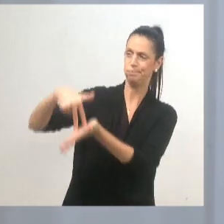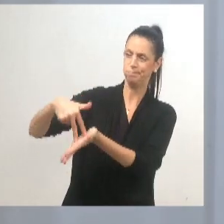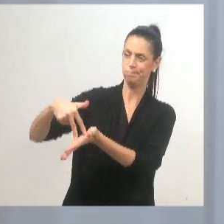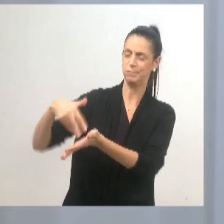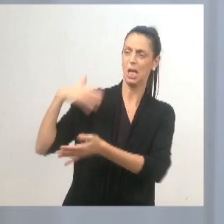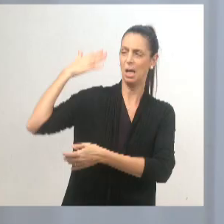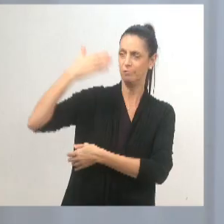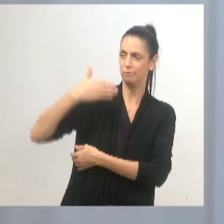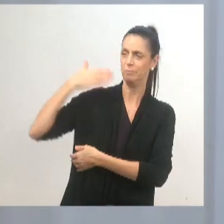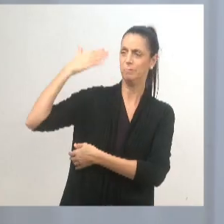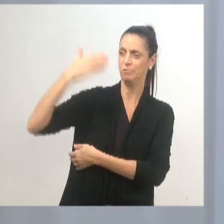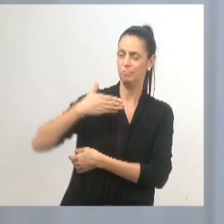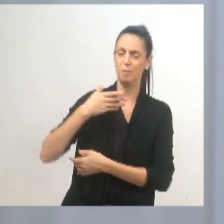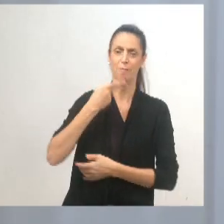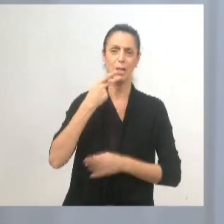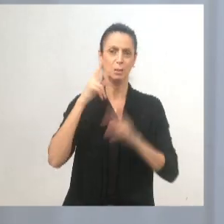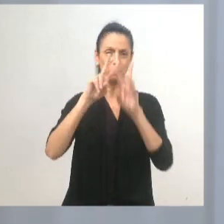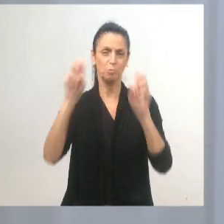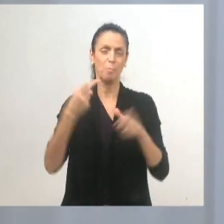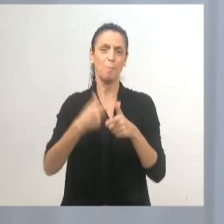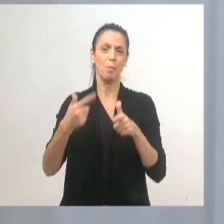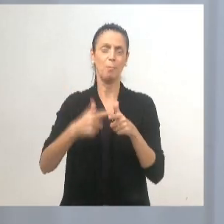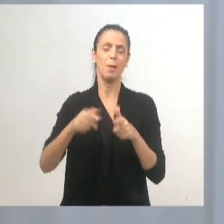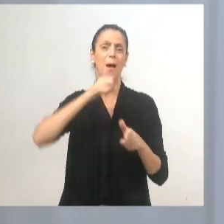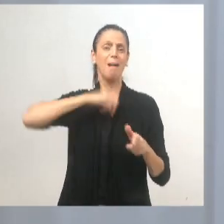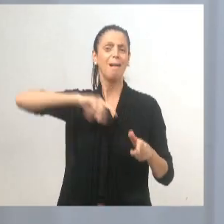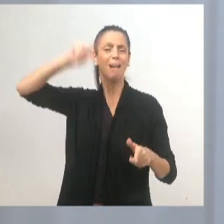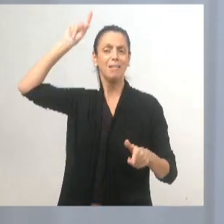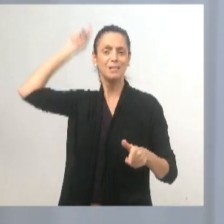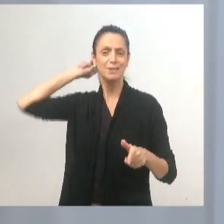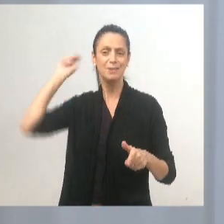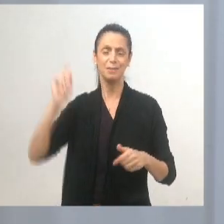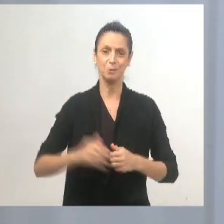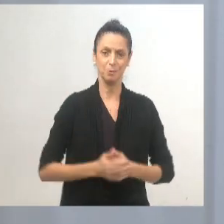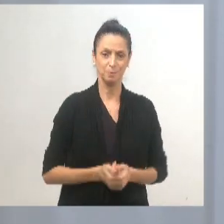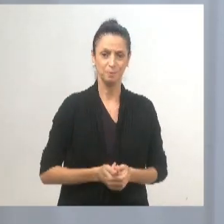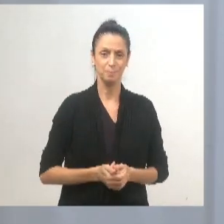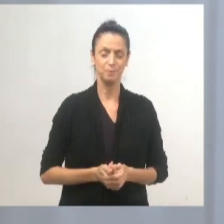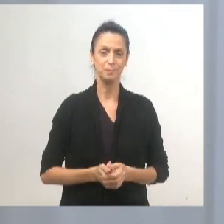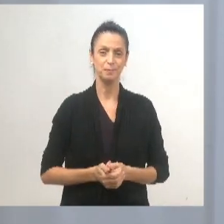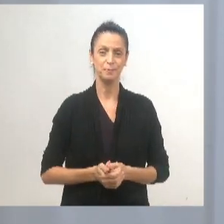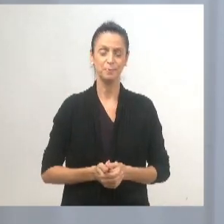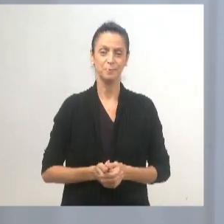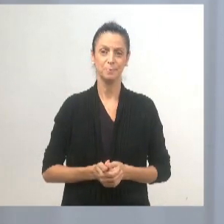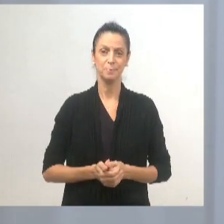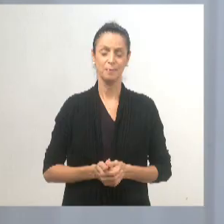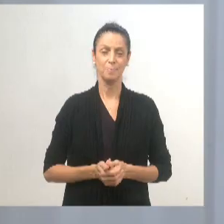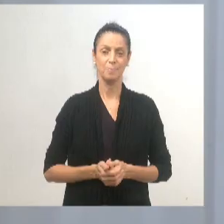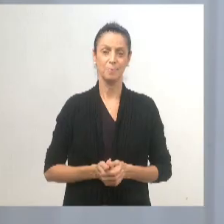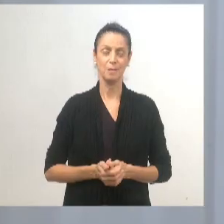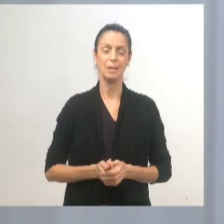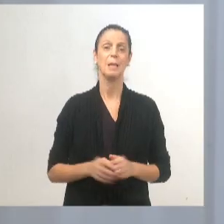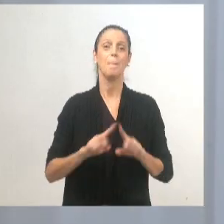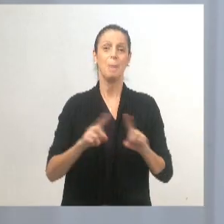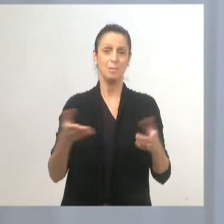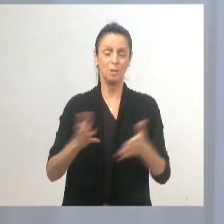que são antigos dessa cidade e que agora servem de vitrine para projetos de